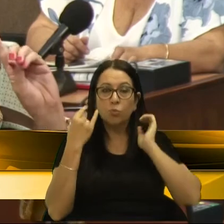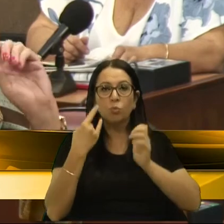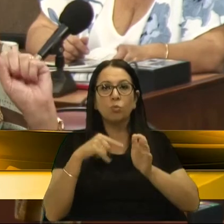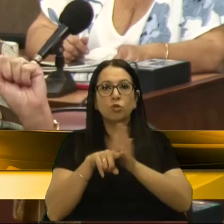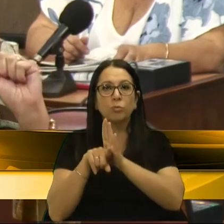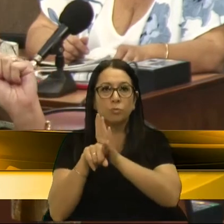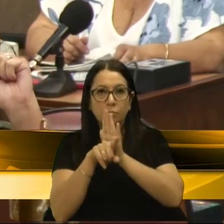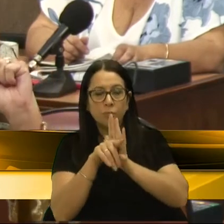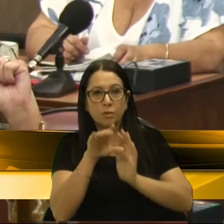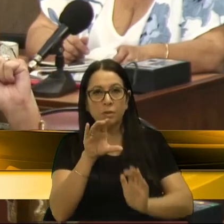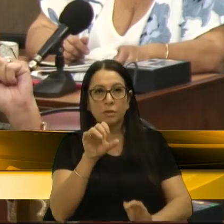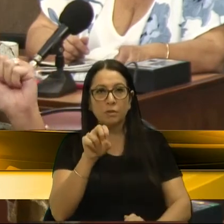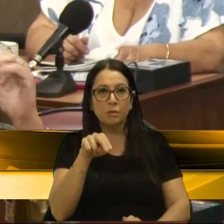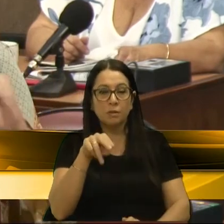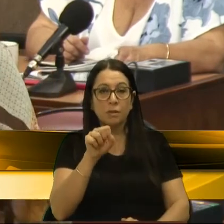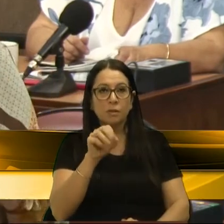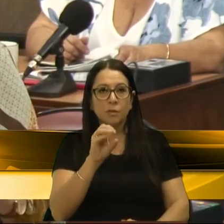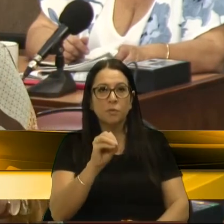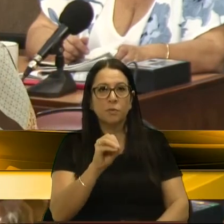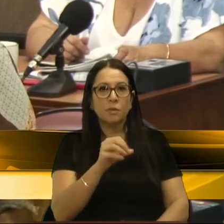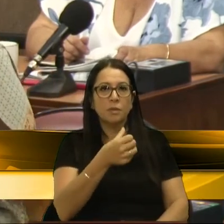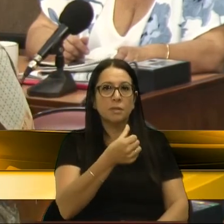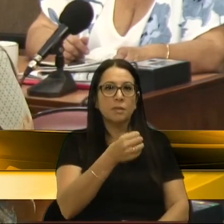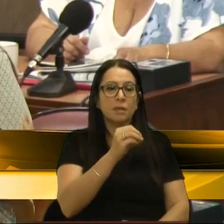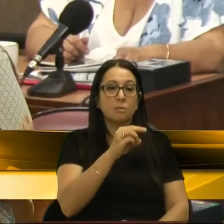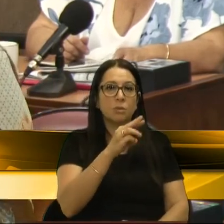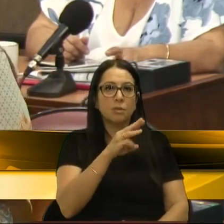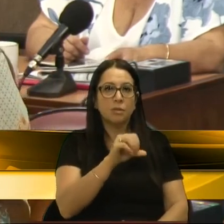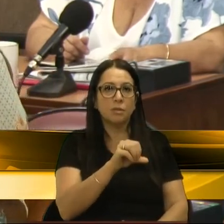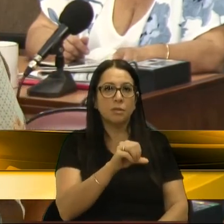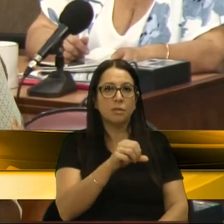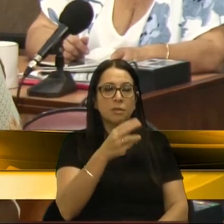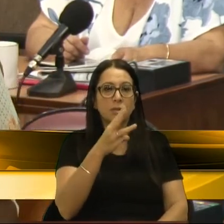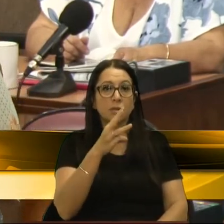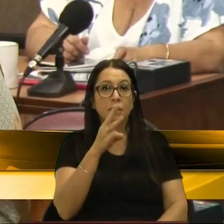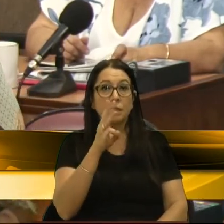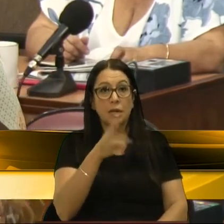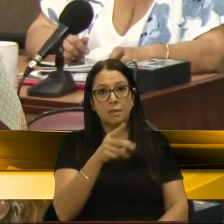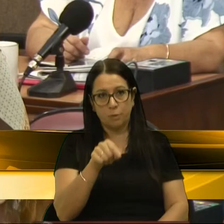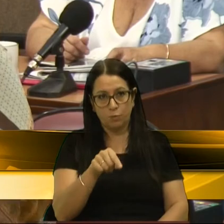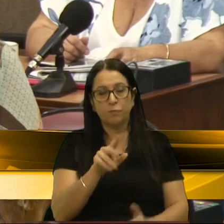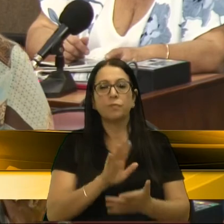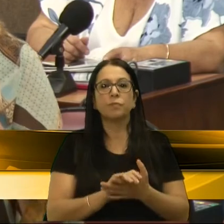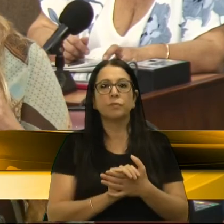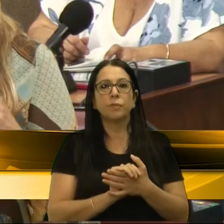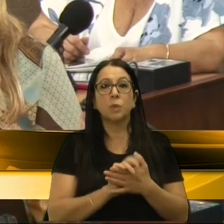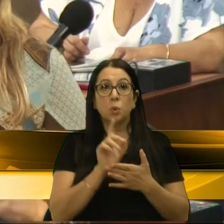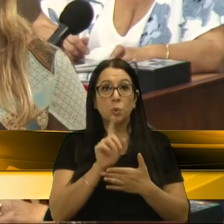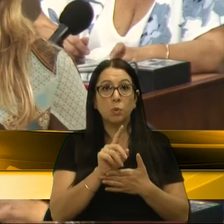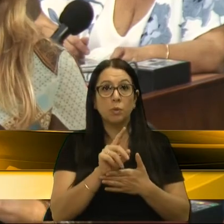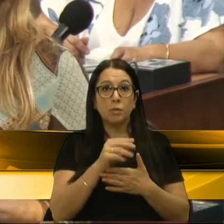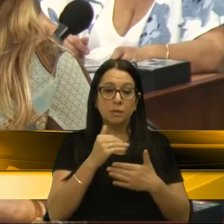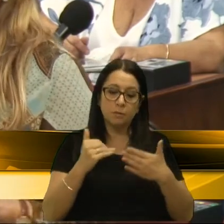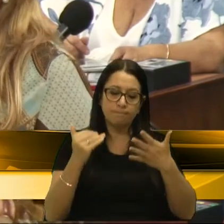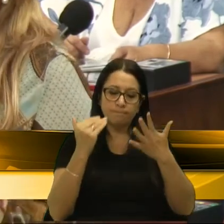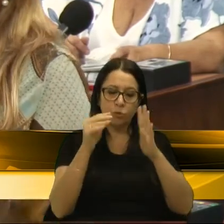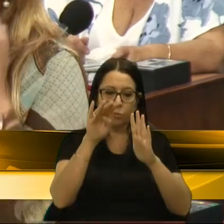tínhamos uma informação de serem 1.030, agora atualizou. São 3 mil. E nós, então, um dos